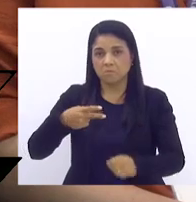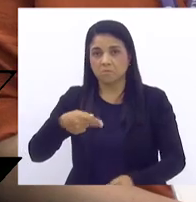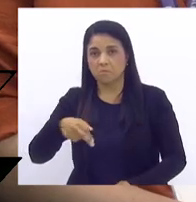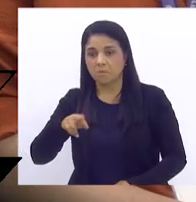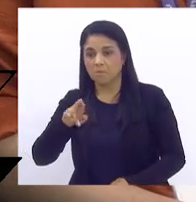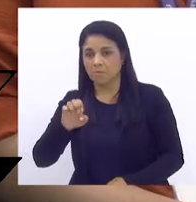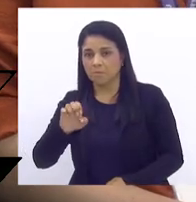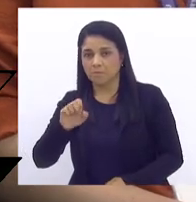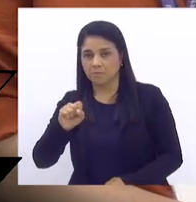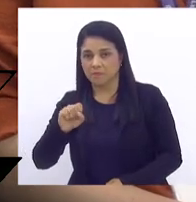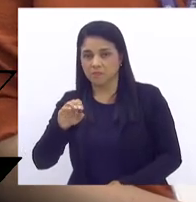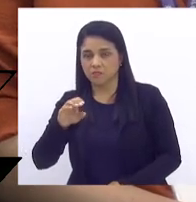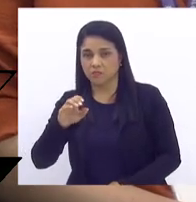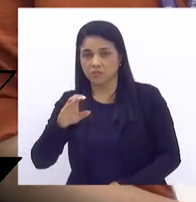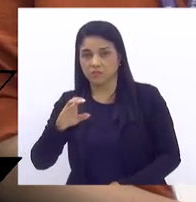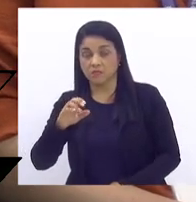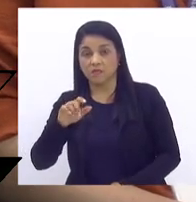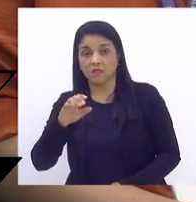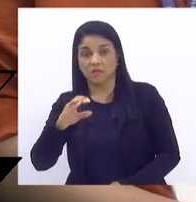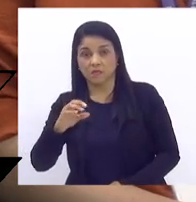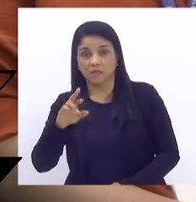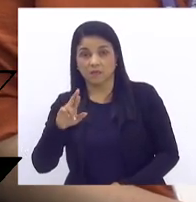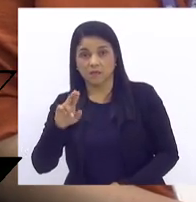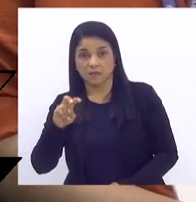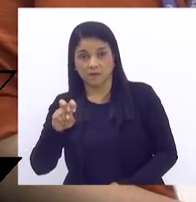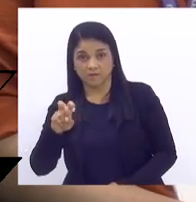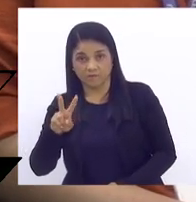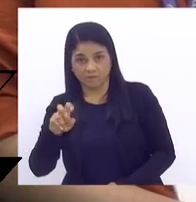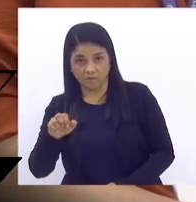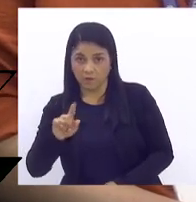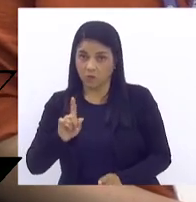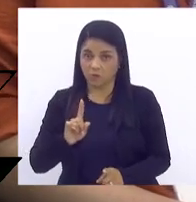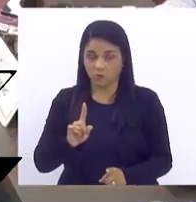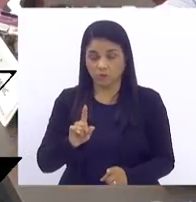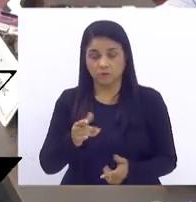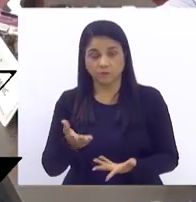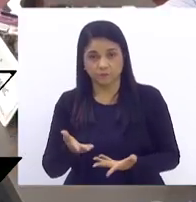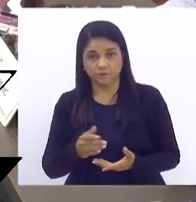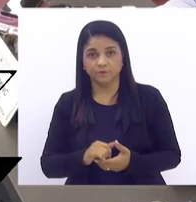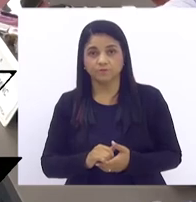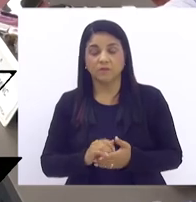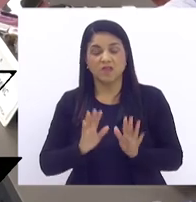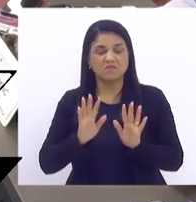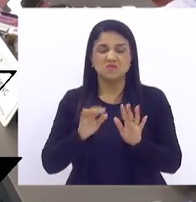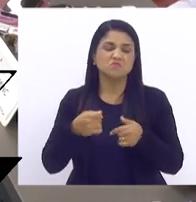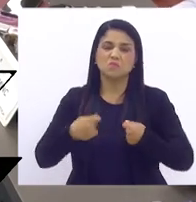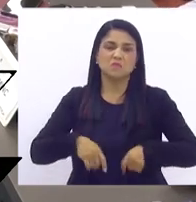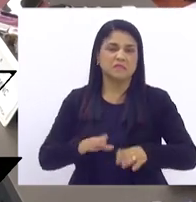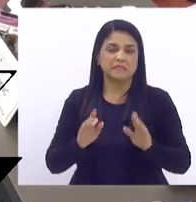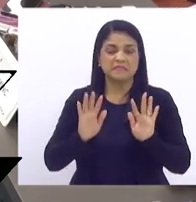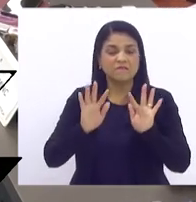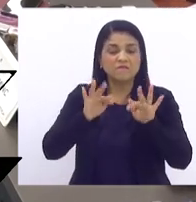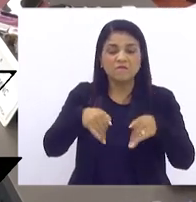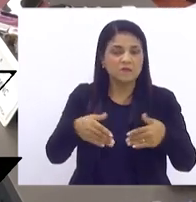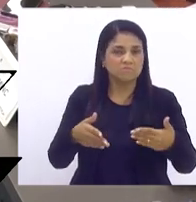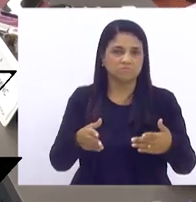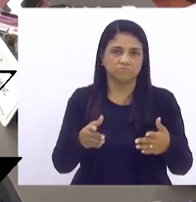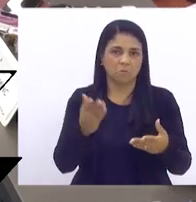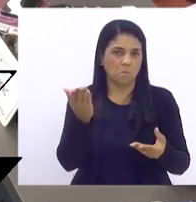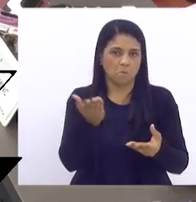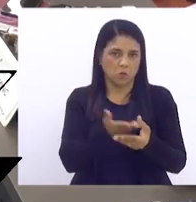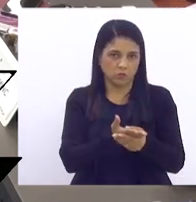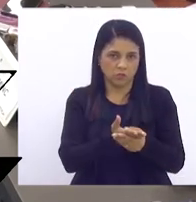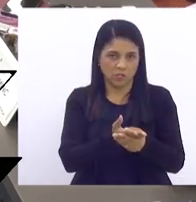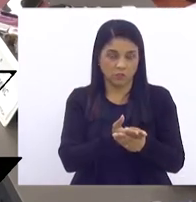com uma diferenciação desse tipo... Me permite somente uma parte. Na verdade, não precisa chegar ao fim do processo. Na verdade, a própria